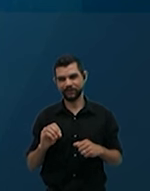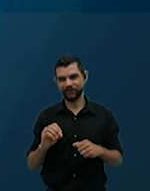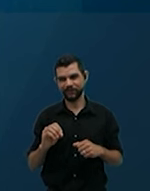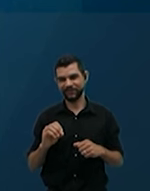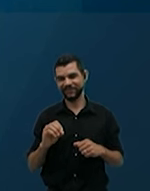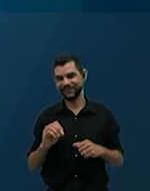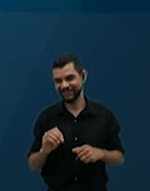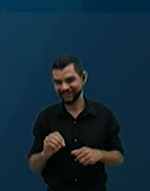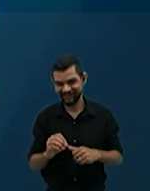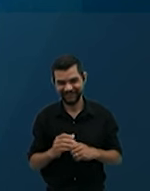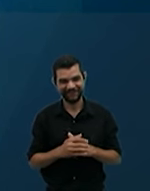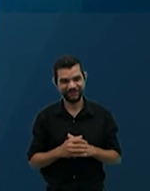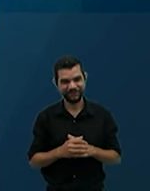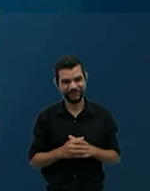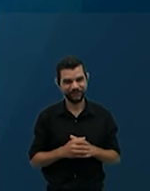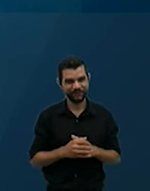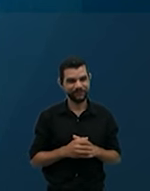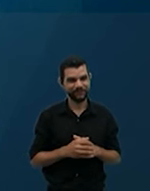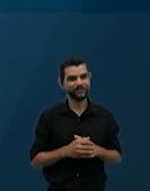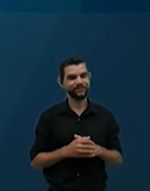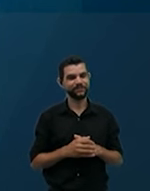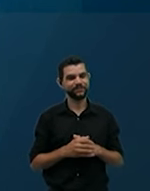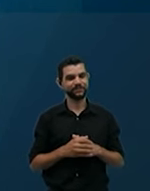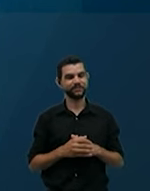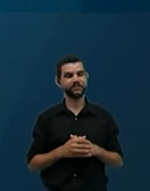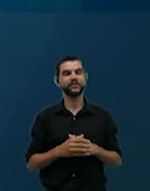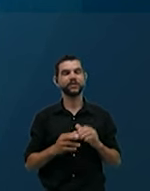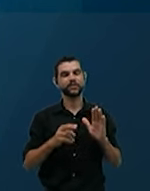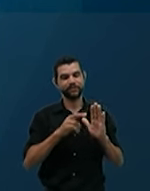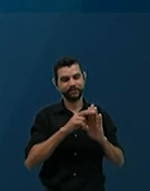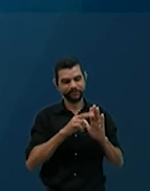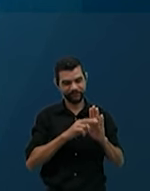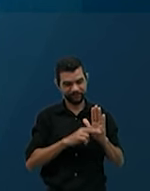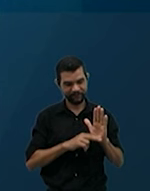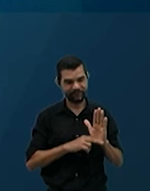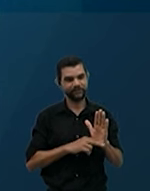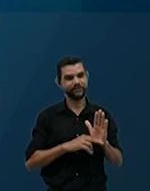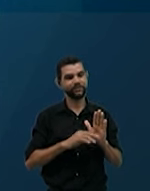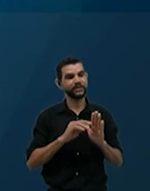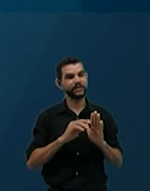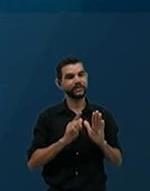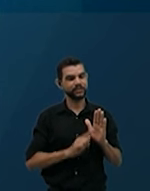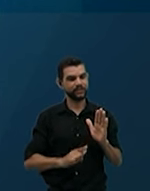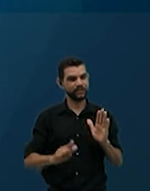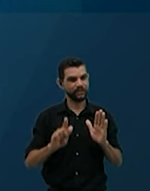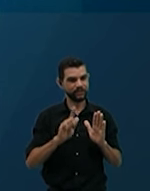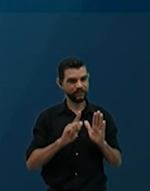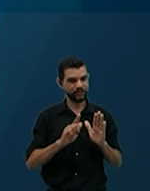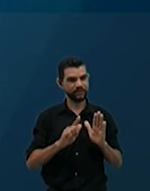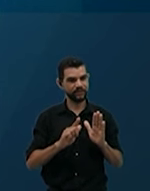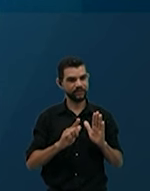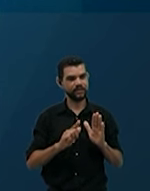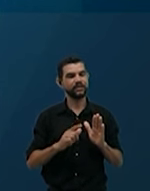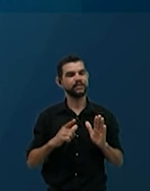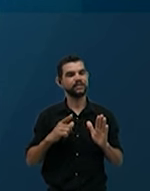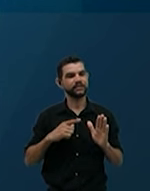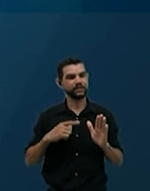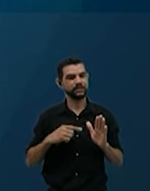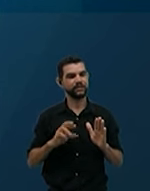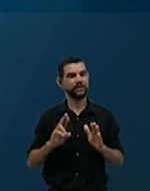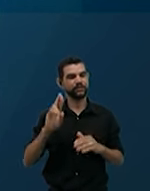regime jurídico de direito público, as normas gerais de direito tributário, entre as quais se inclui a responsabilidade